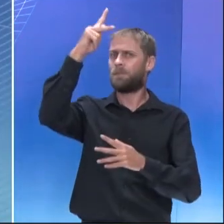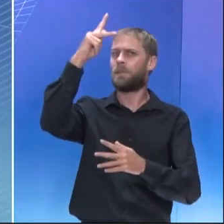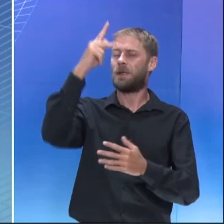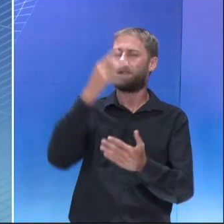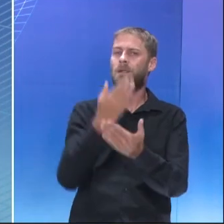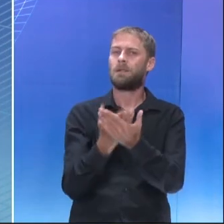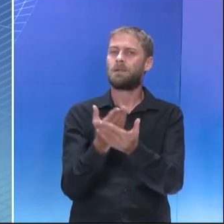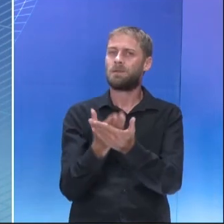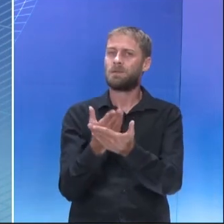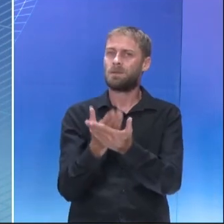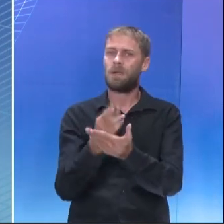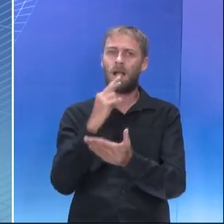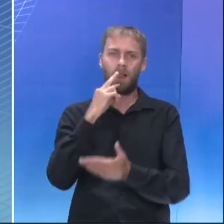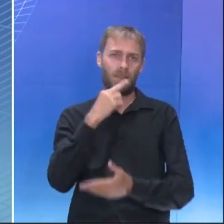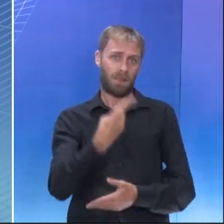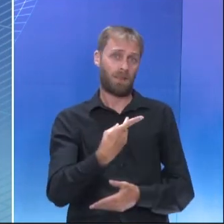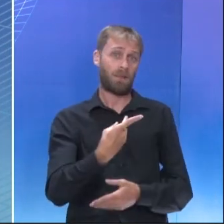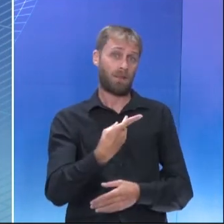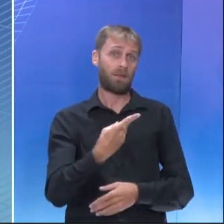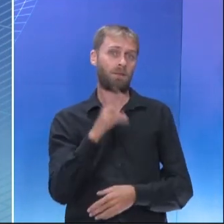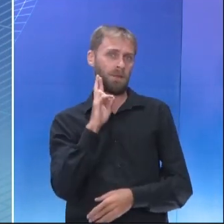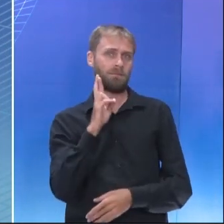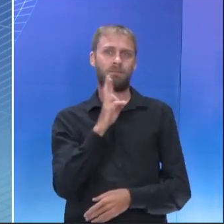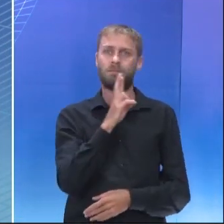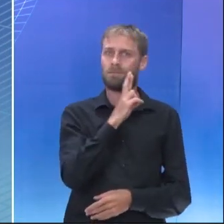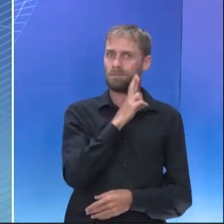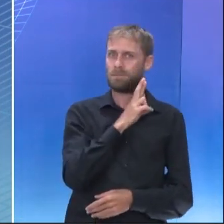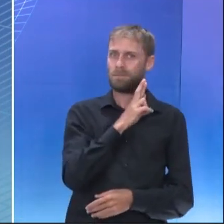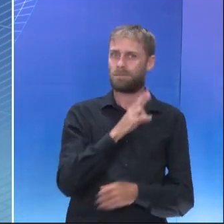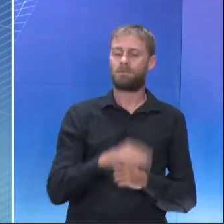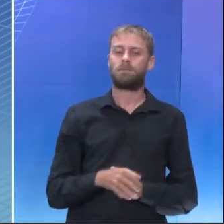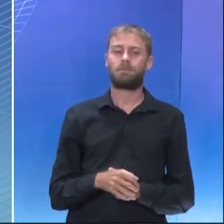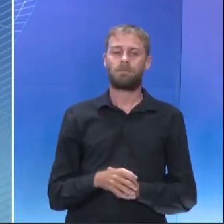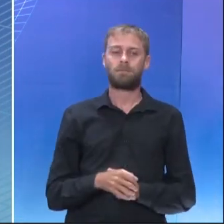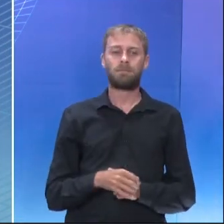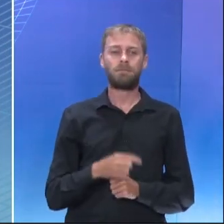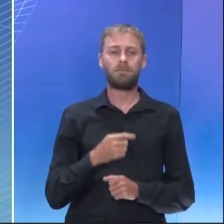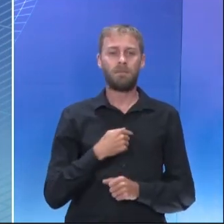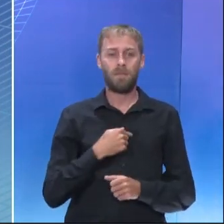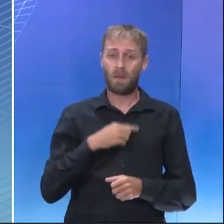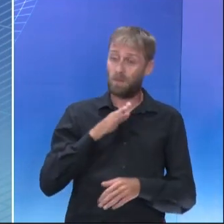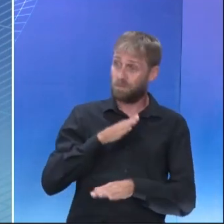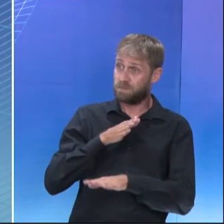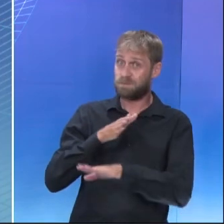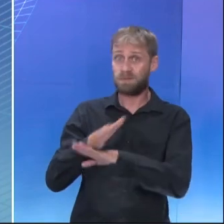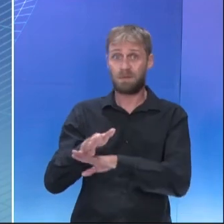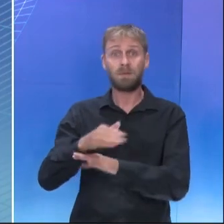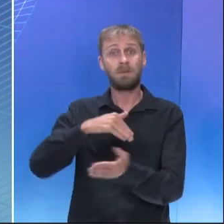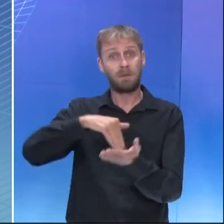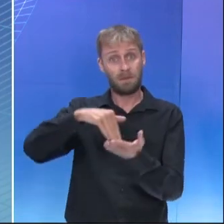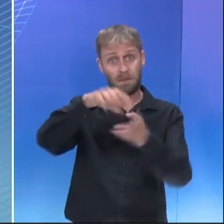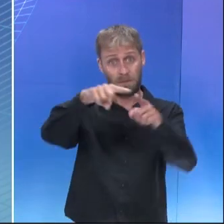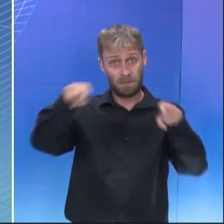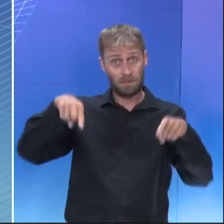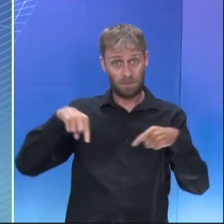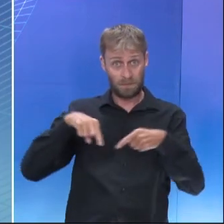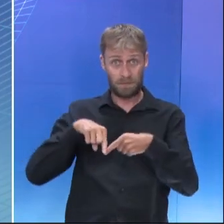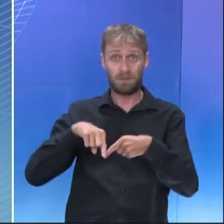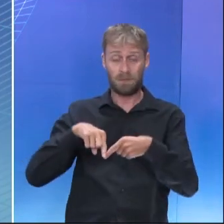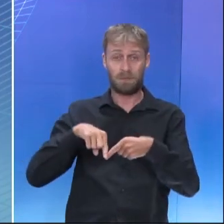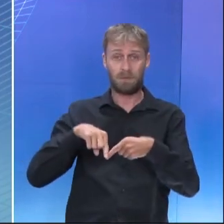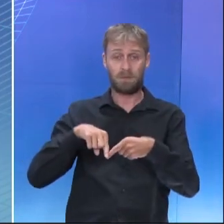Para estudar russo. To study Russian. I came to the office. Eu vim